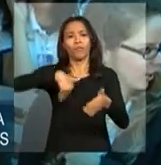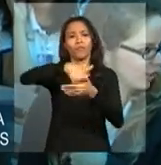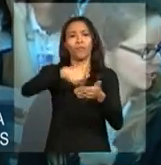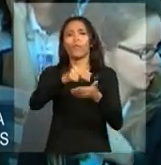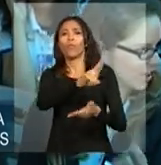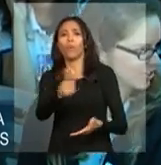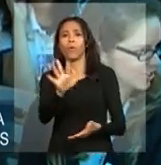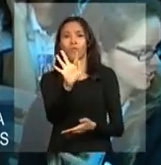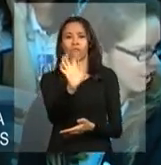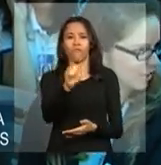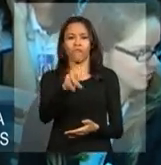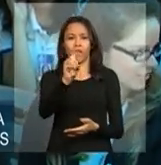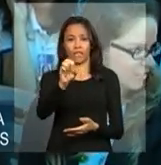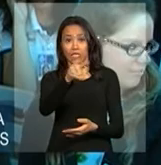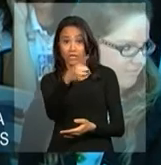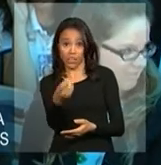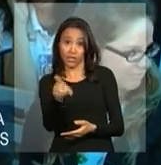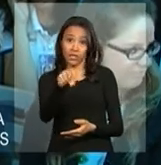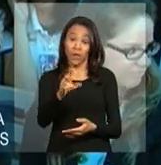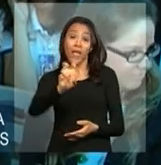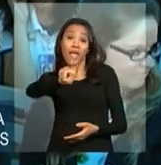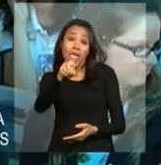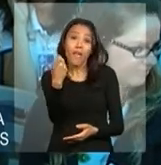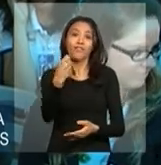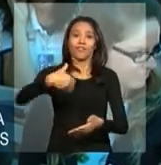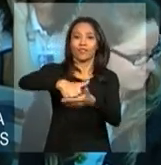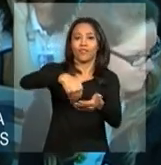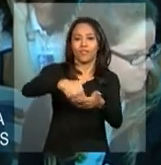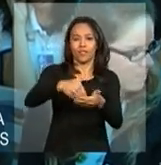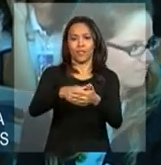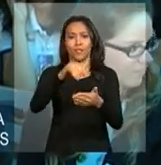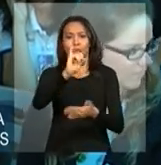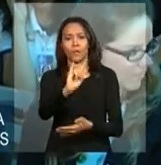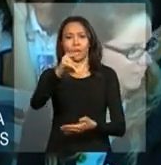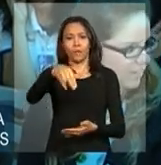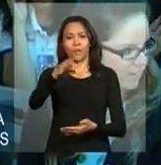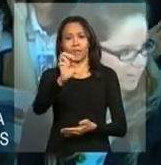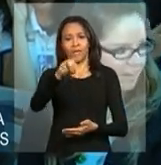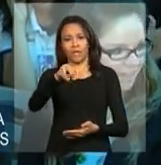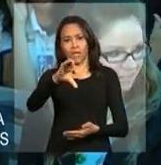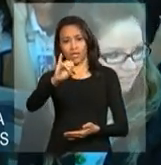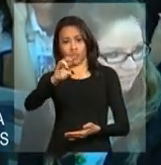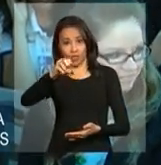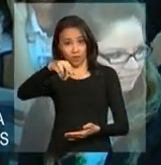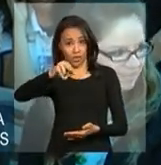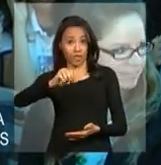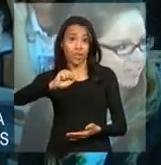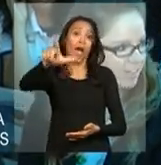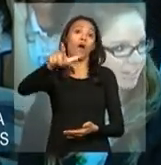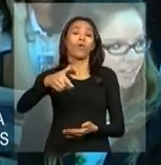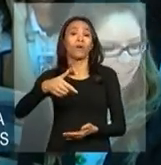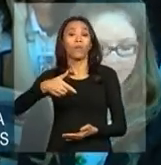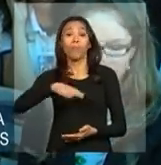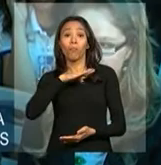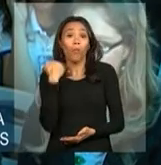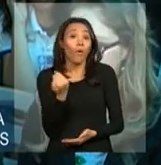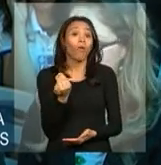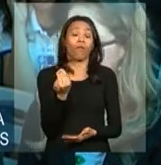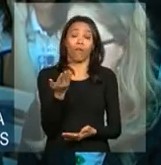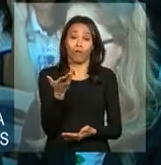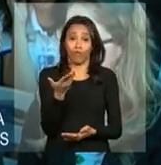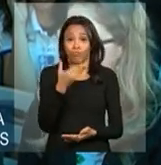Fernandão, ex-jogador do Internacional aqui do Rio Grande do Sul. Ela lamentou a morte do jogador que morreu num